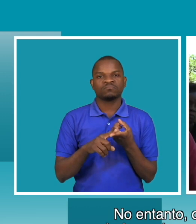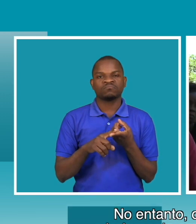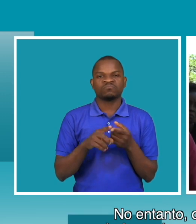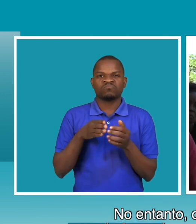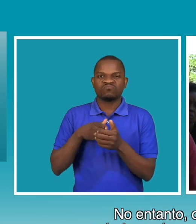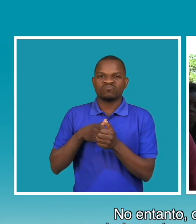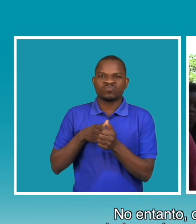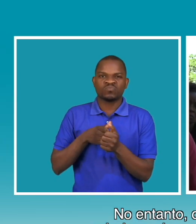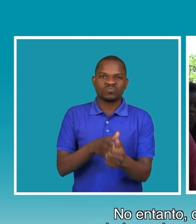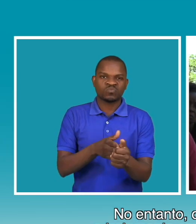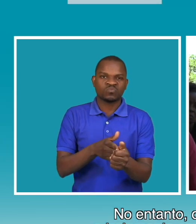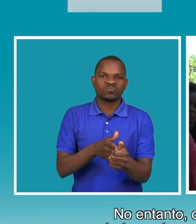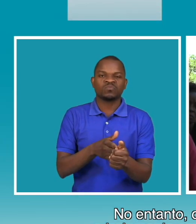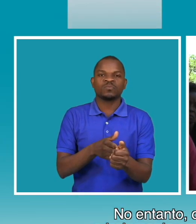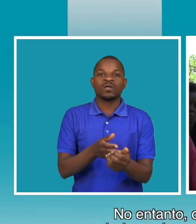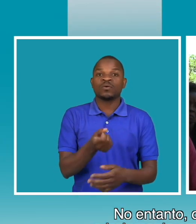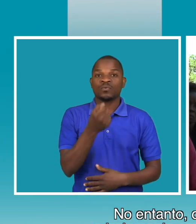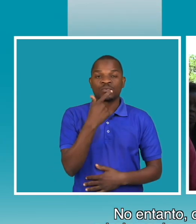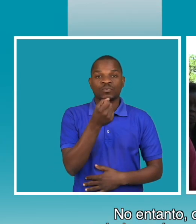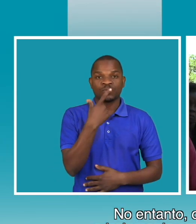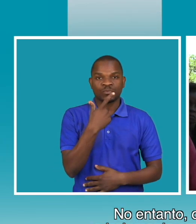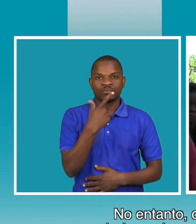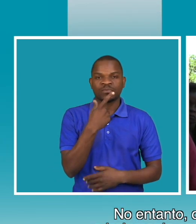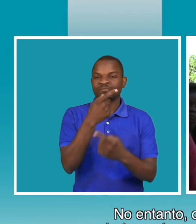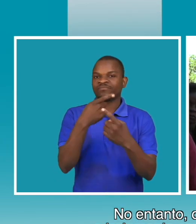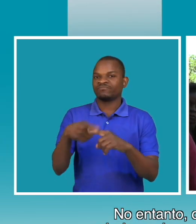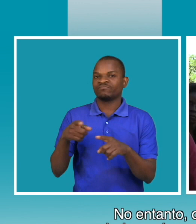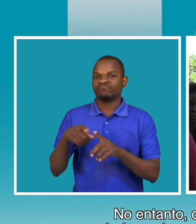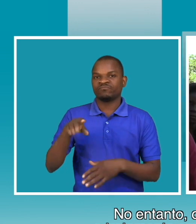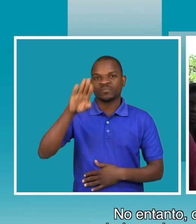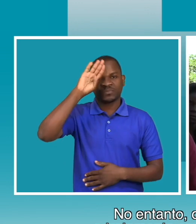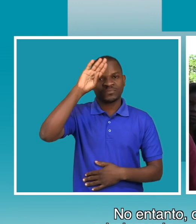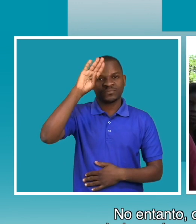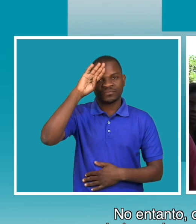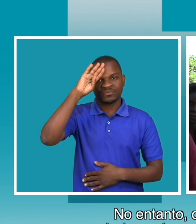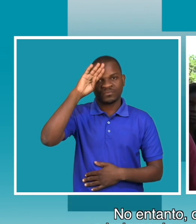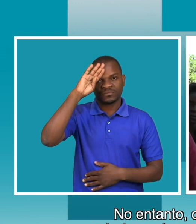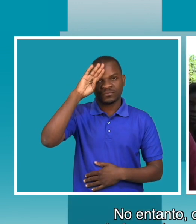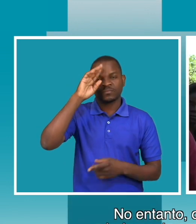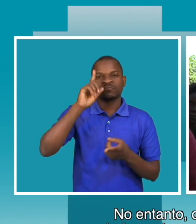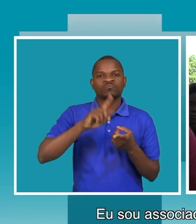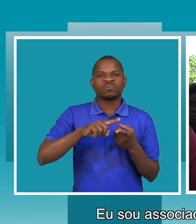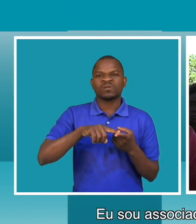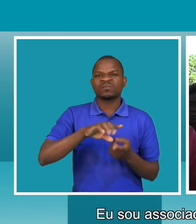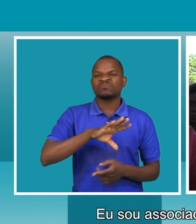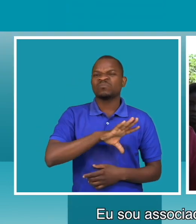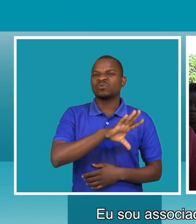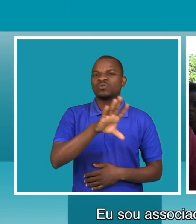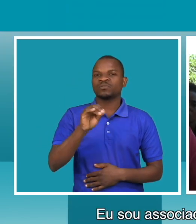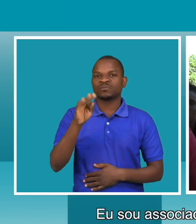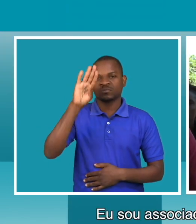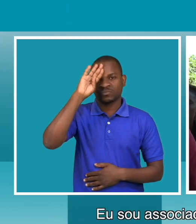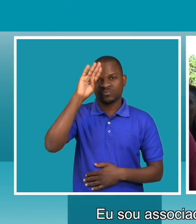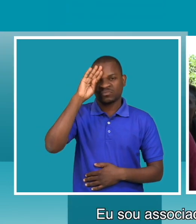entanto, cumprir o tratamento, dirir o tratamento em todas as doenças que nós temos. Eu sou